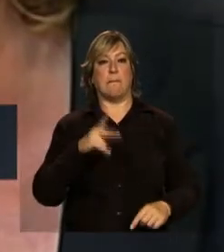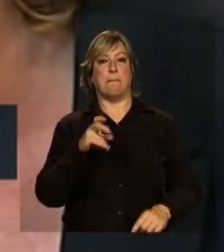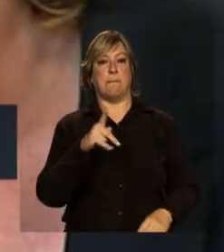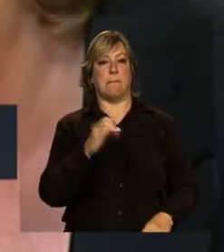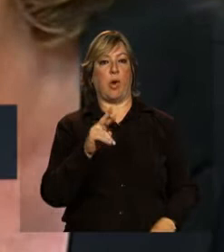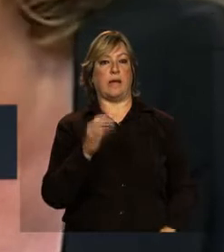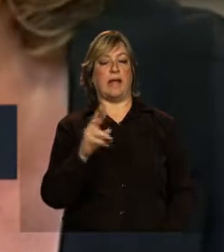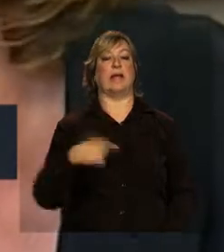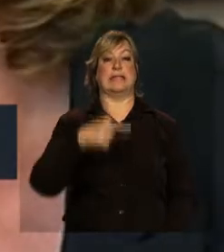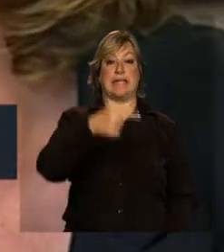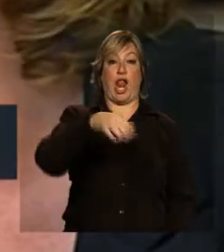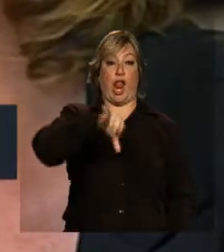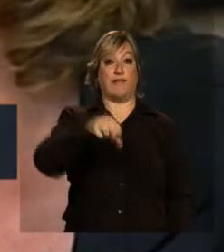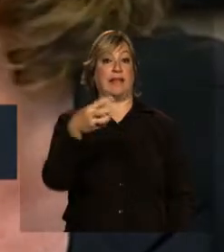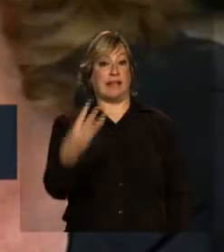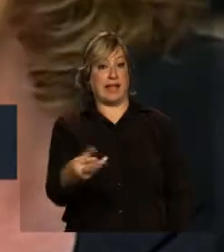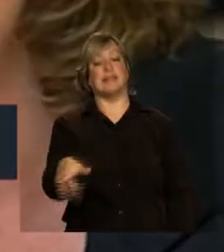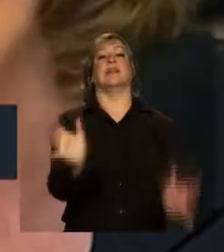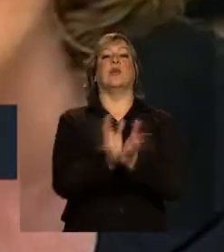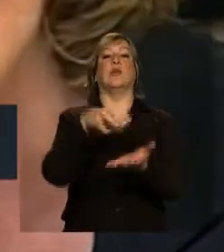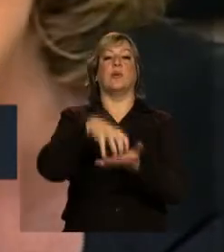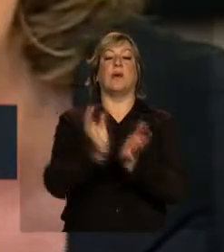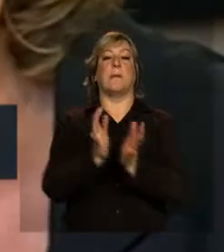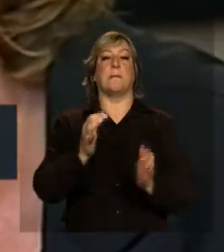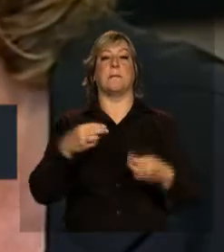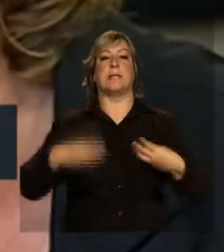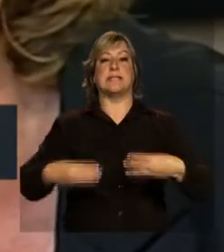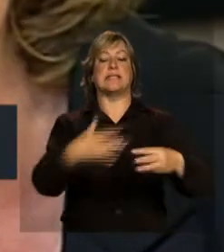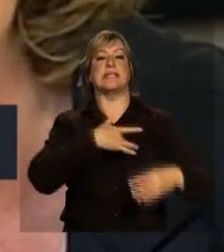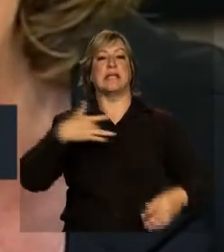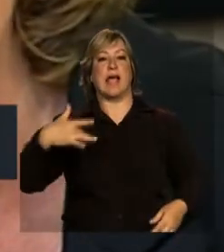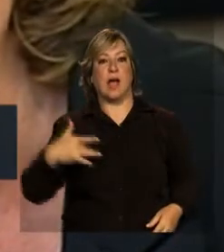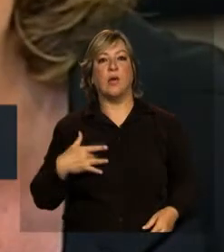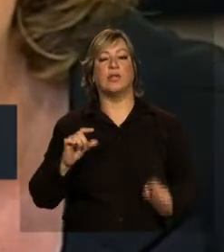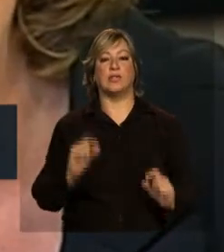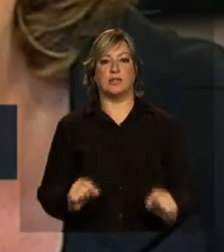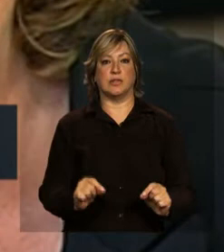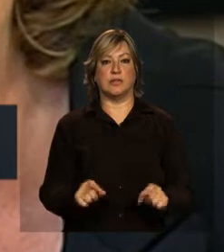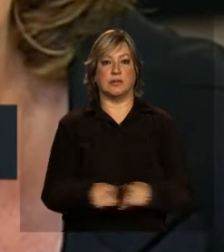793 da comissão tripartite do Ministério da Saúde e referendada na comissão